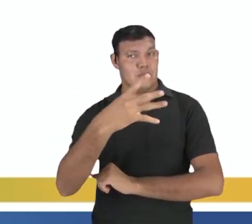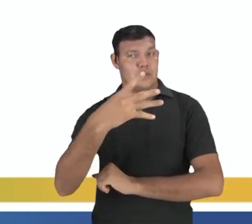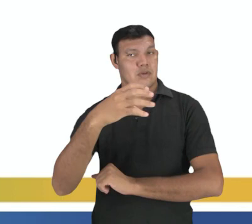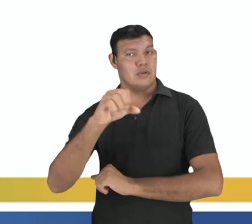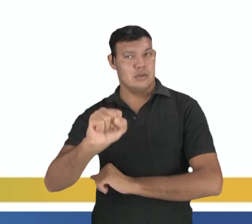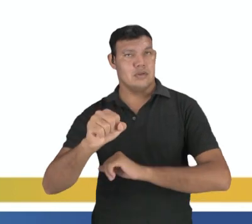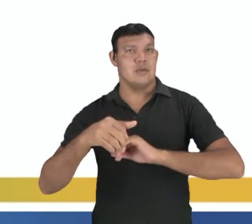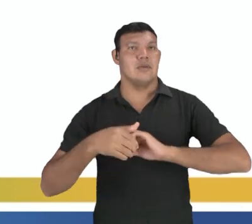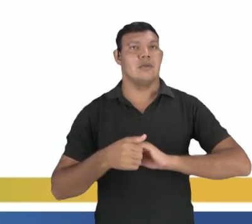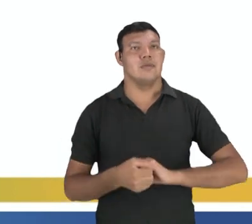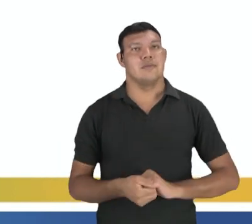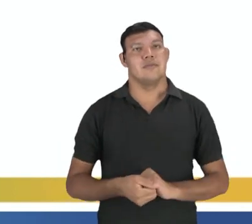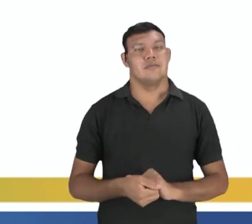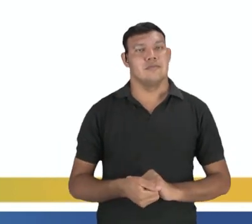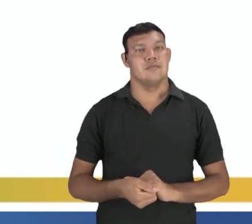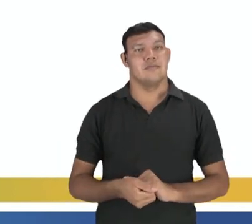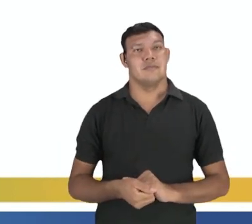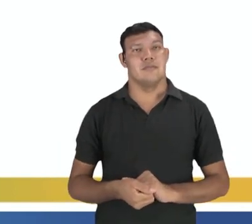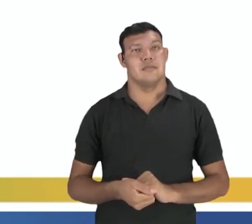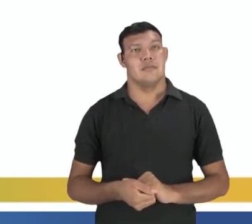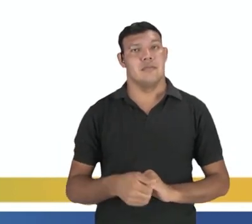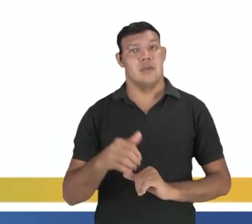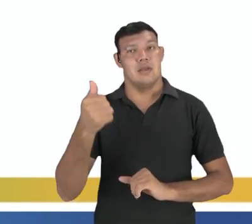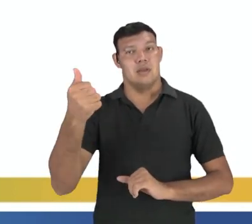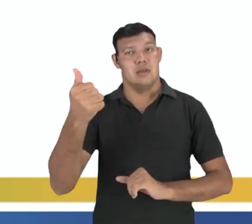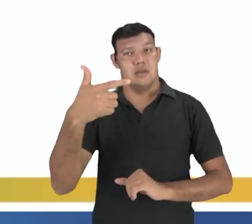a 2048. Então, na